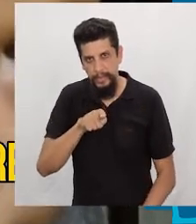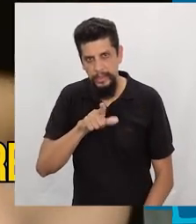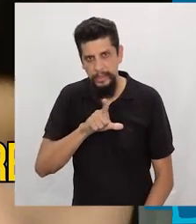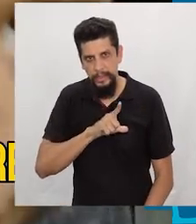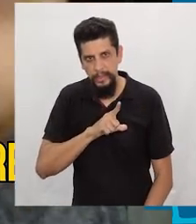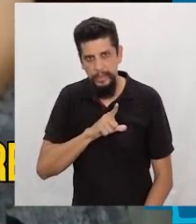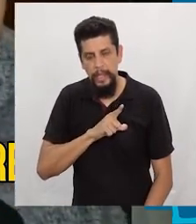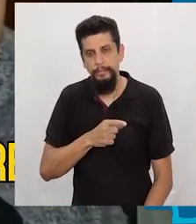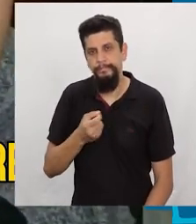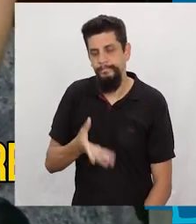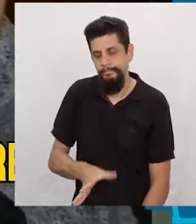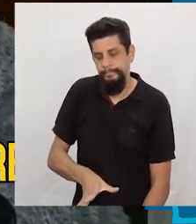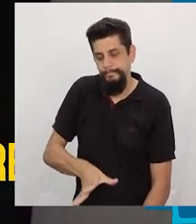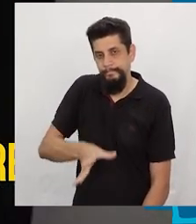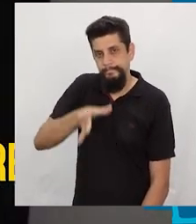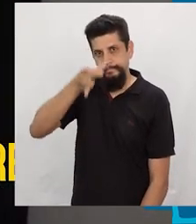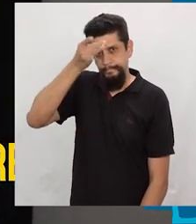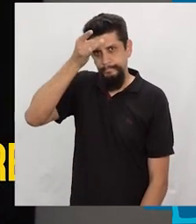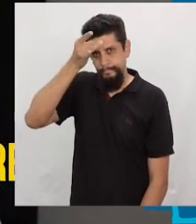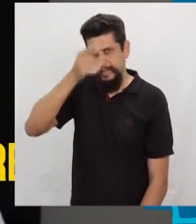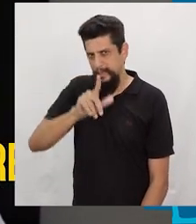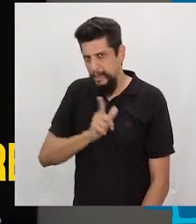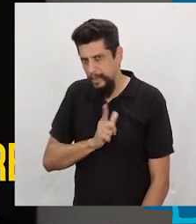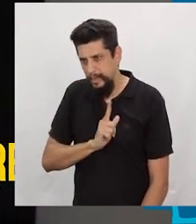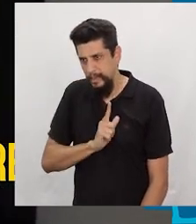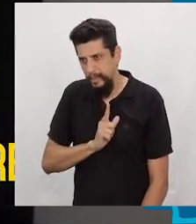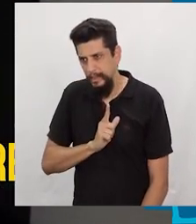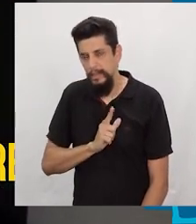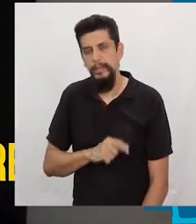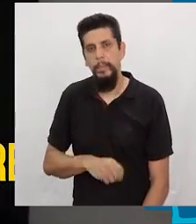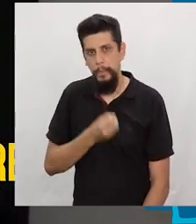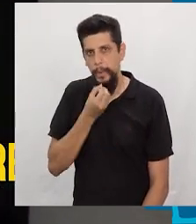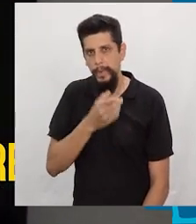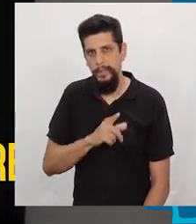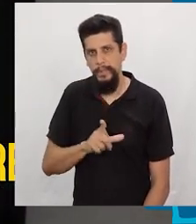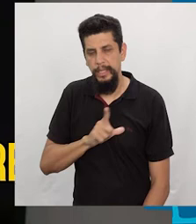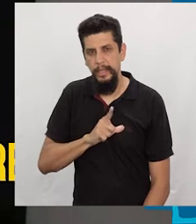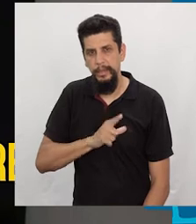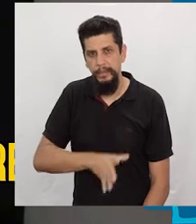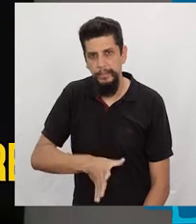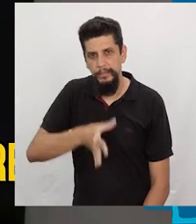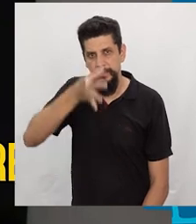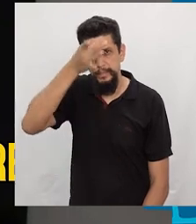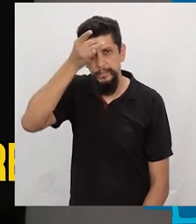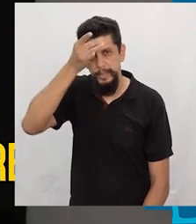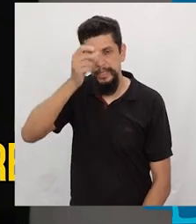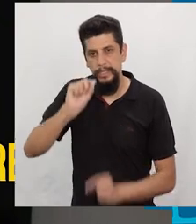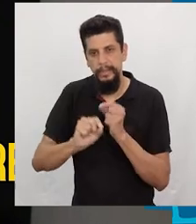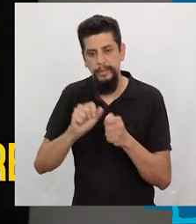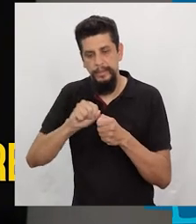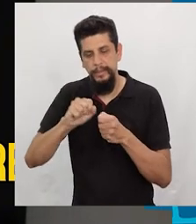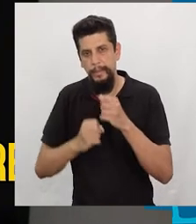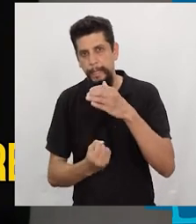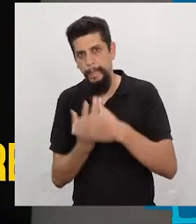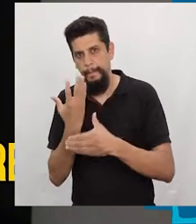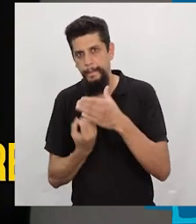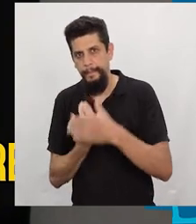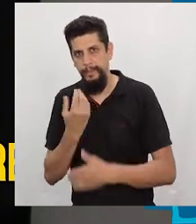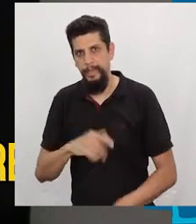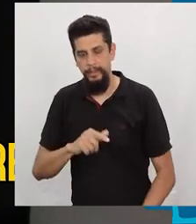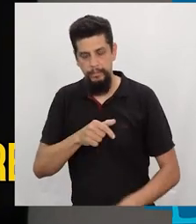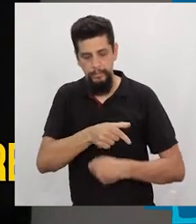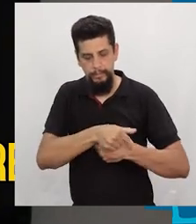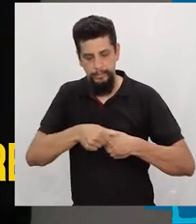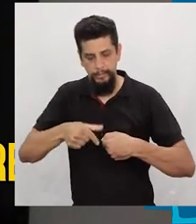tem alguma inspiração? Bom, as inspirações vêm de muitos lugares. Na verdade, quem cria a maioria das histórias não sou